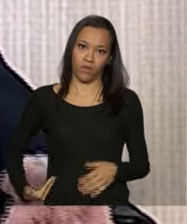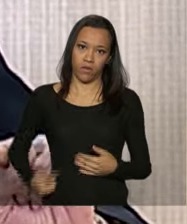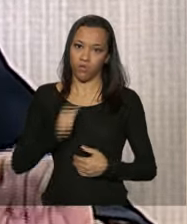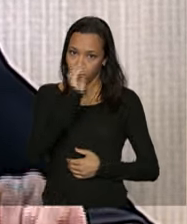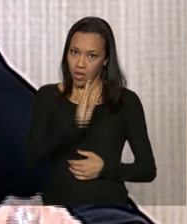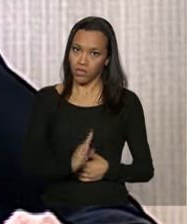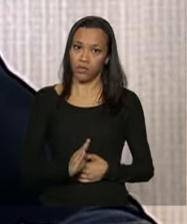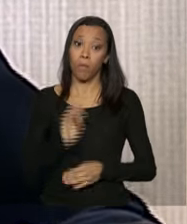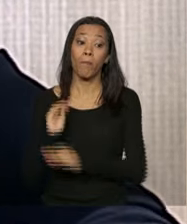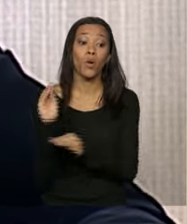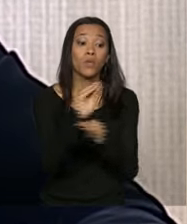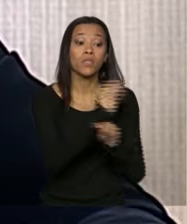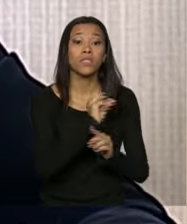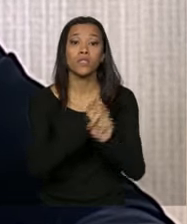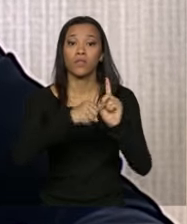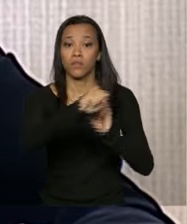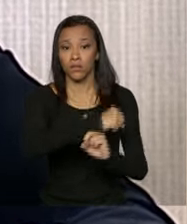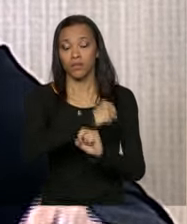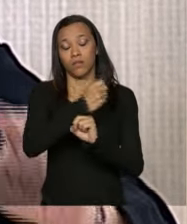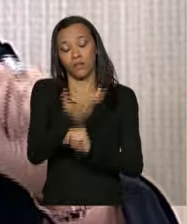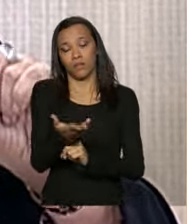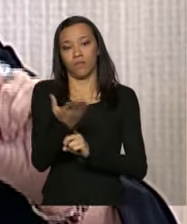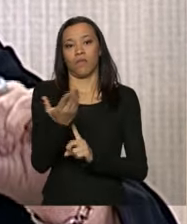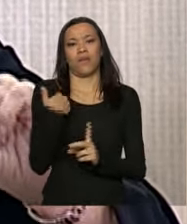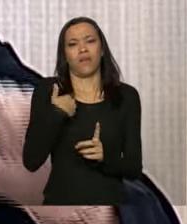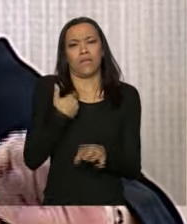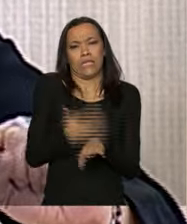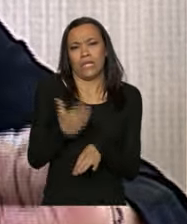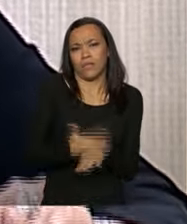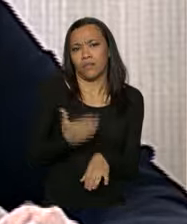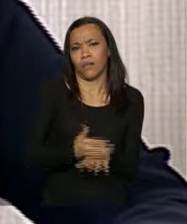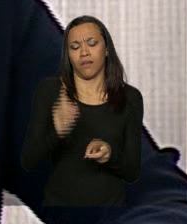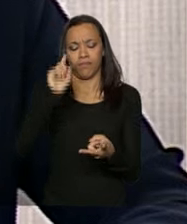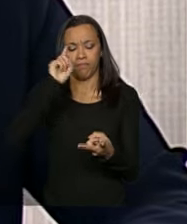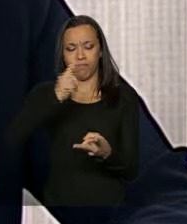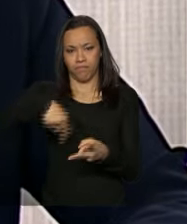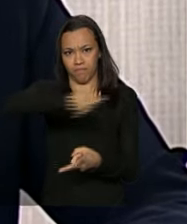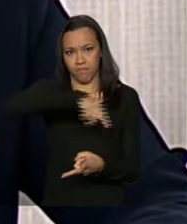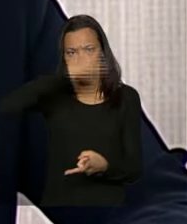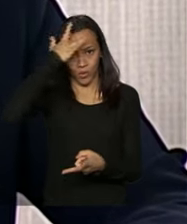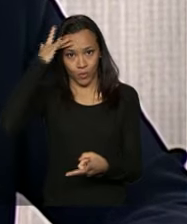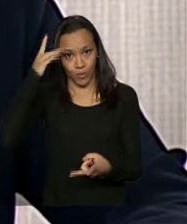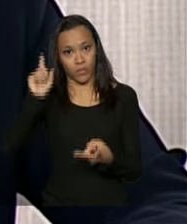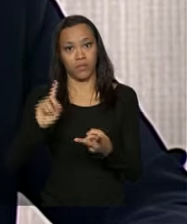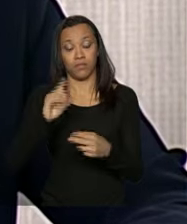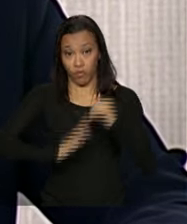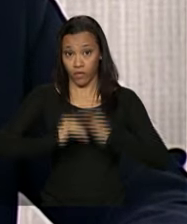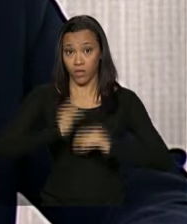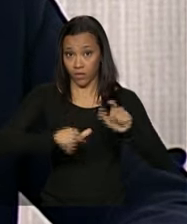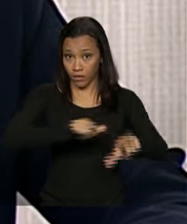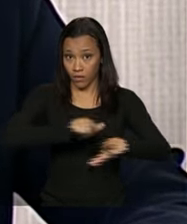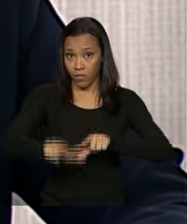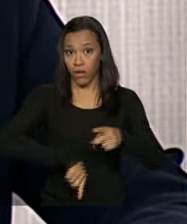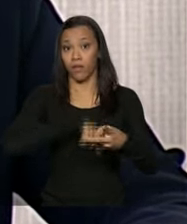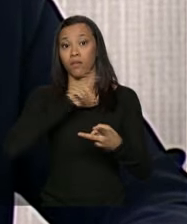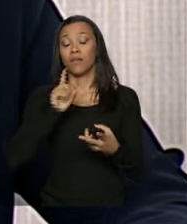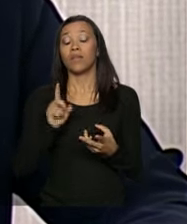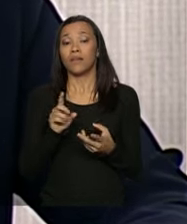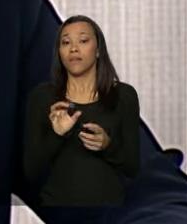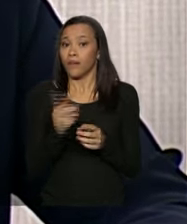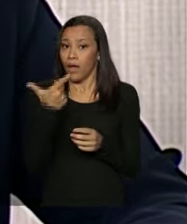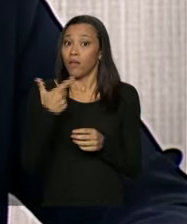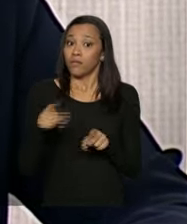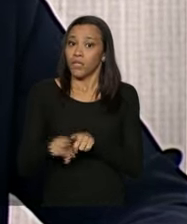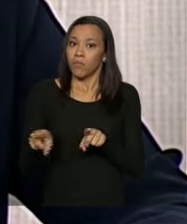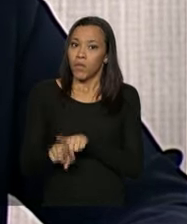qualificar o profissional da segurança pública, ter corregedorias atuantes sobre esses profissionais é possível também. A